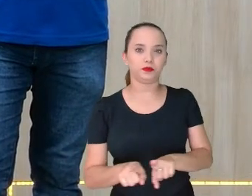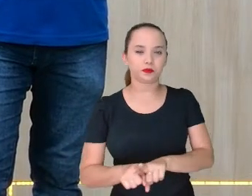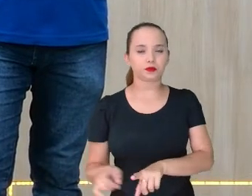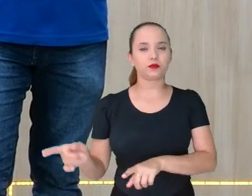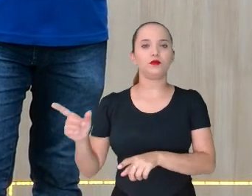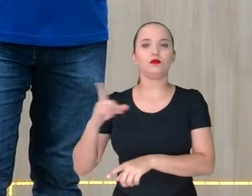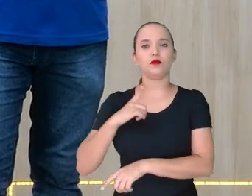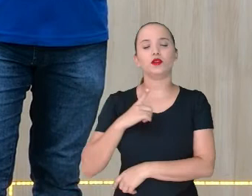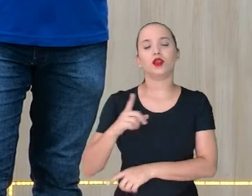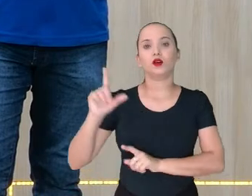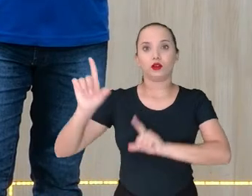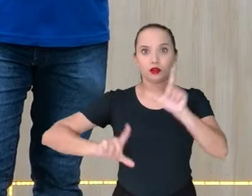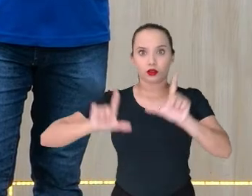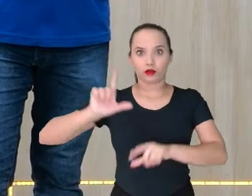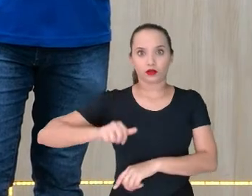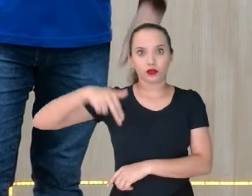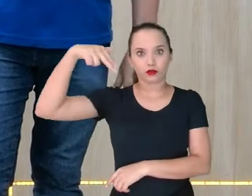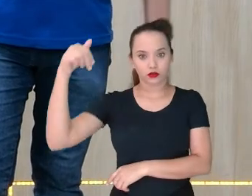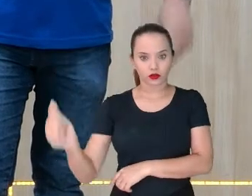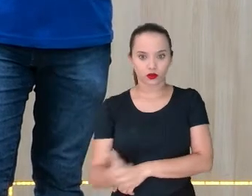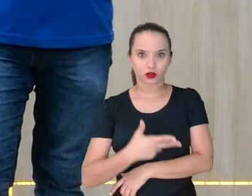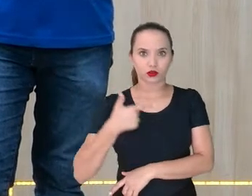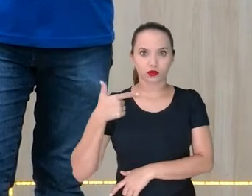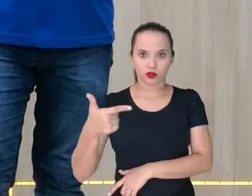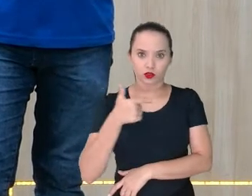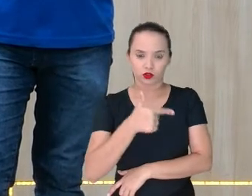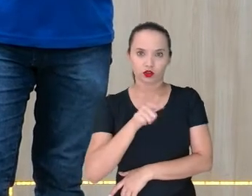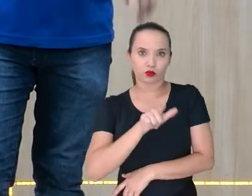canal da TV Nova Nordeste 22.4.